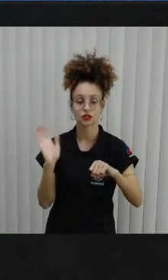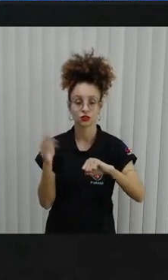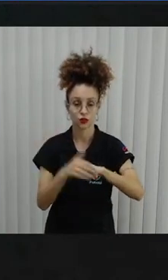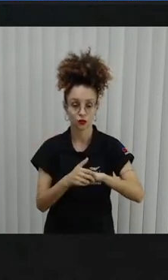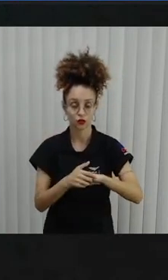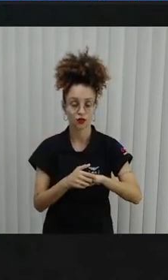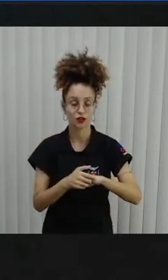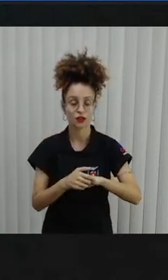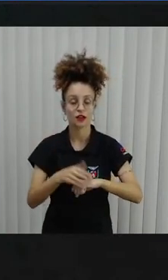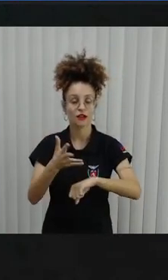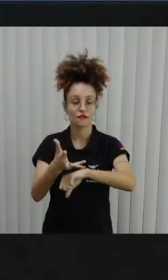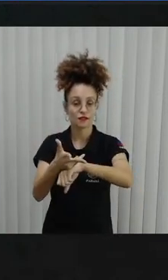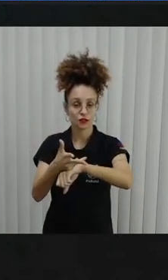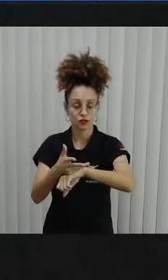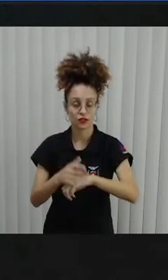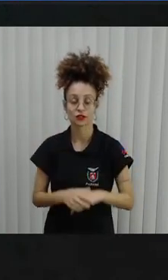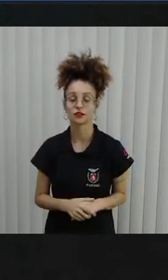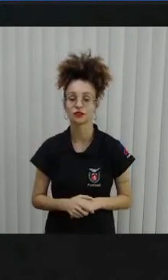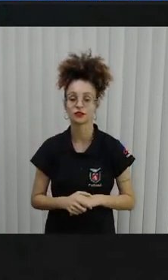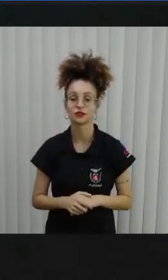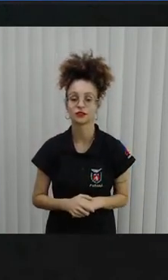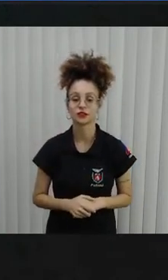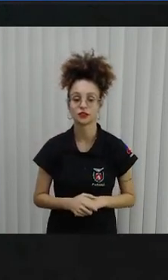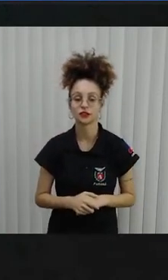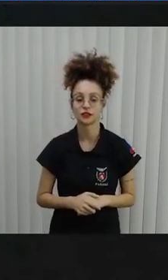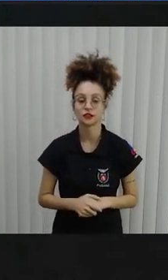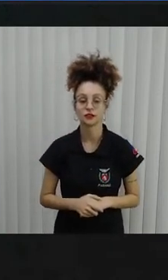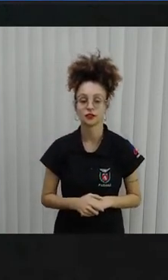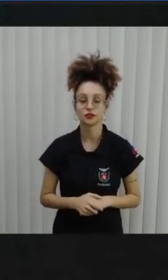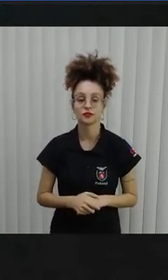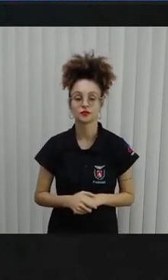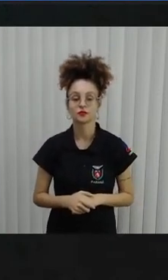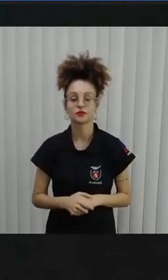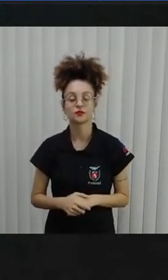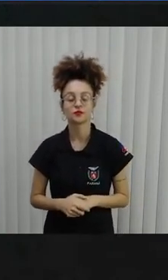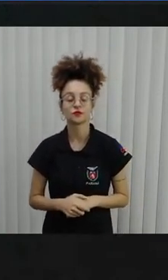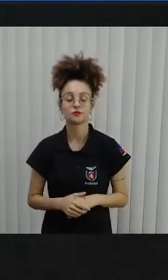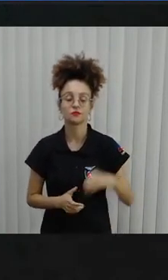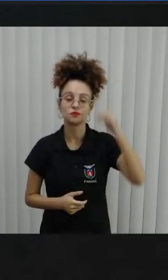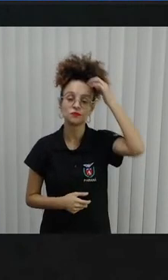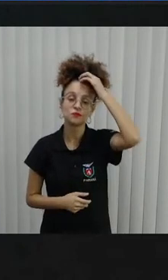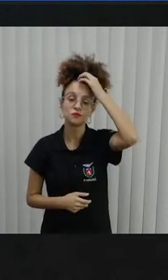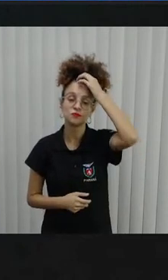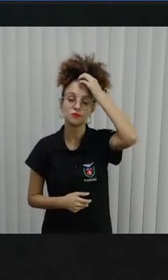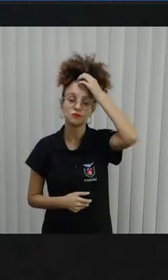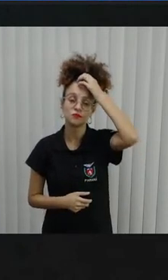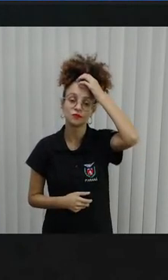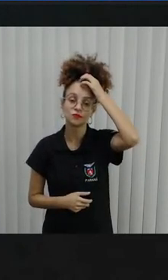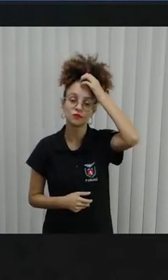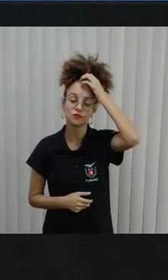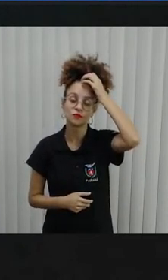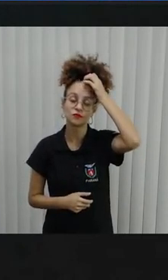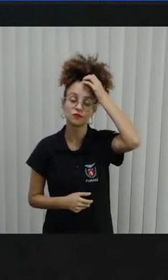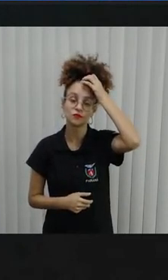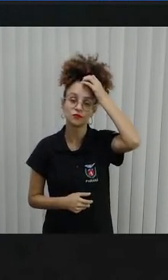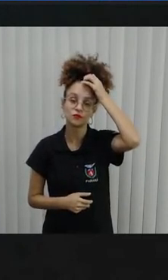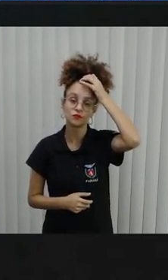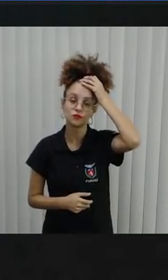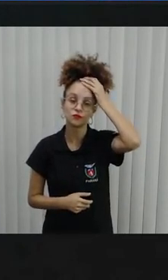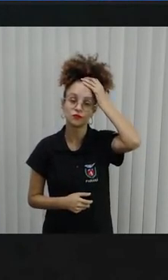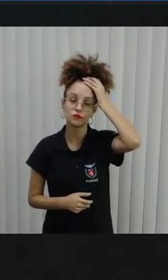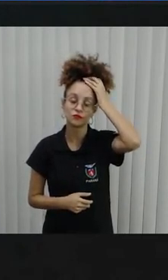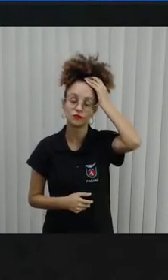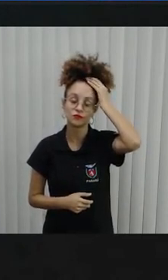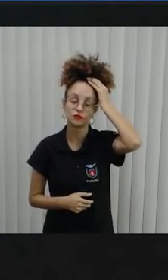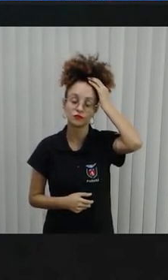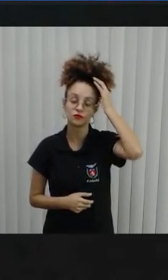variável velocidade. Vou alterar aqui para velocidade. Bom, agora sim. Então, a maçã, ele está pulando a maçã.